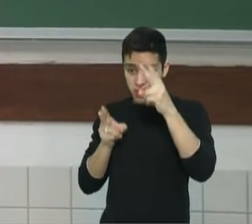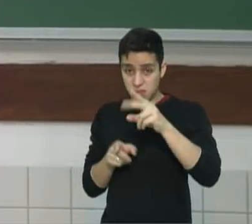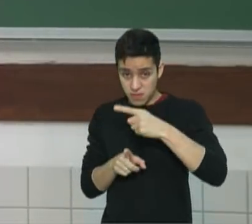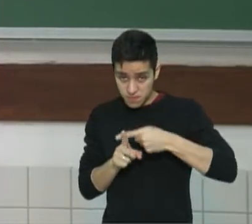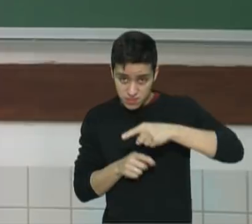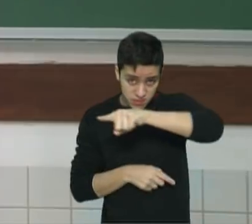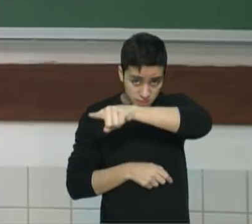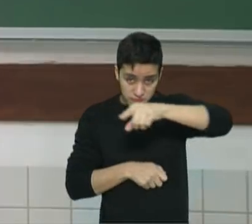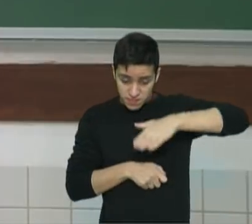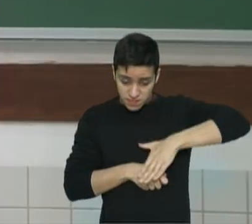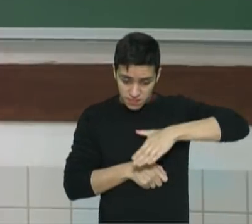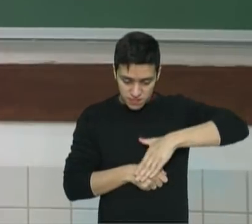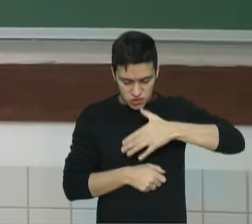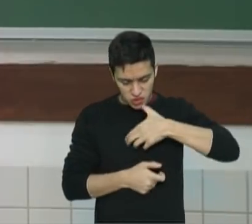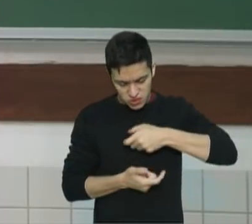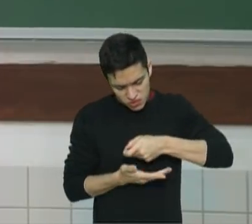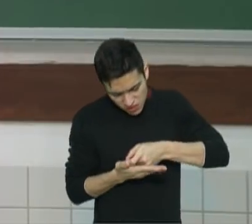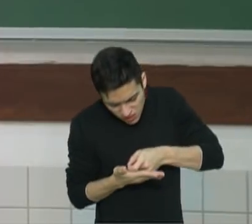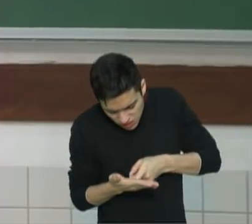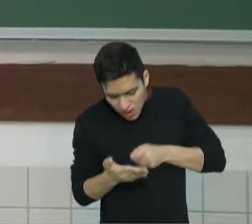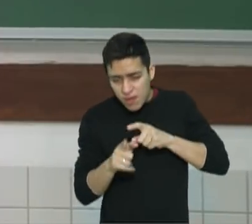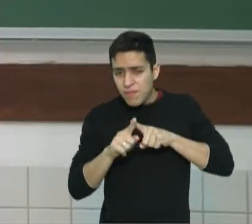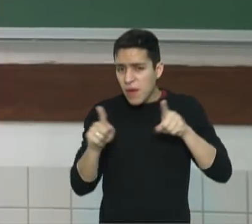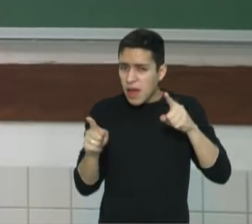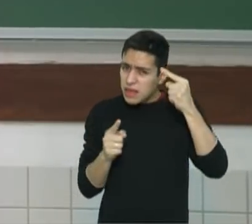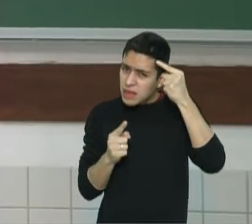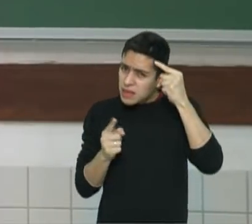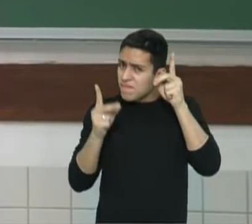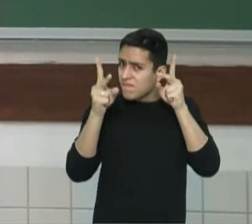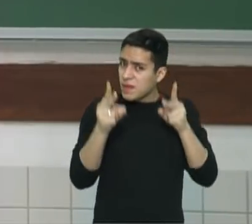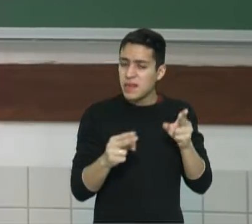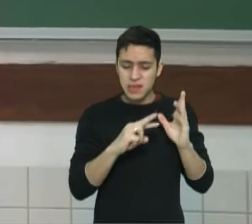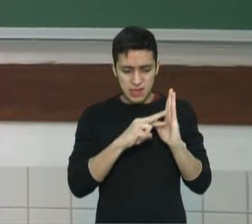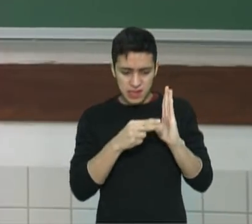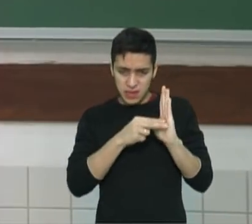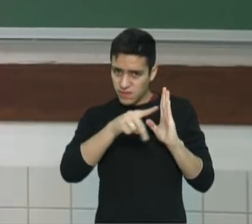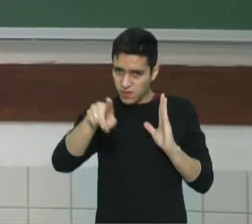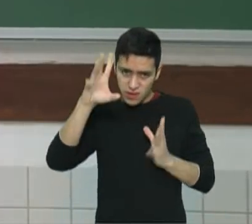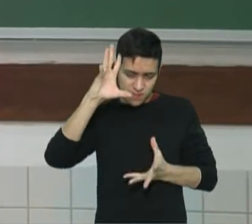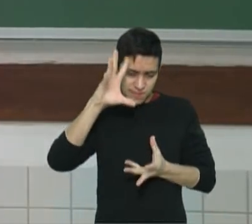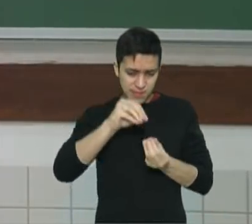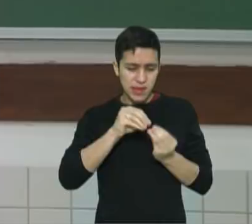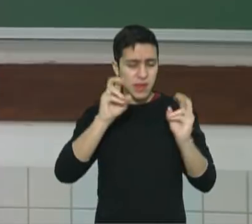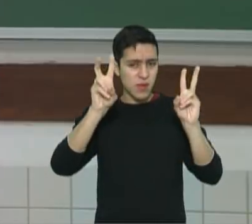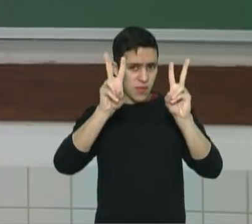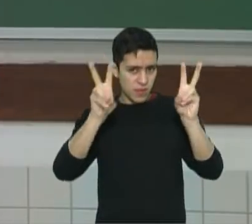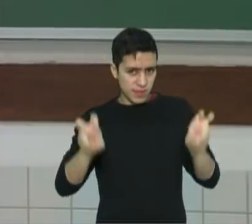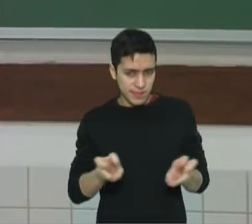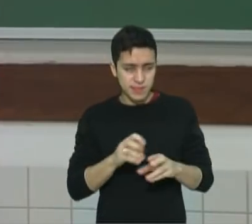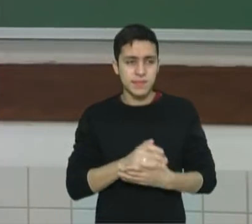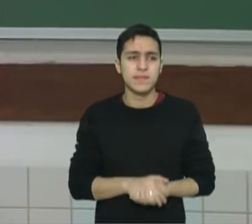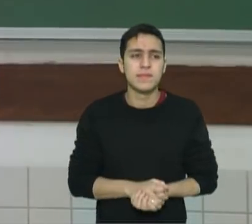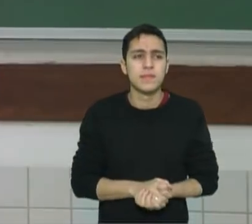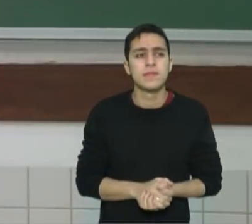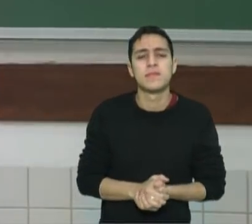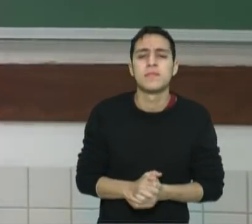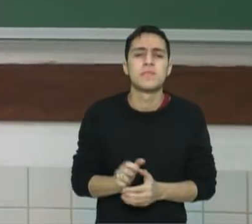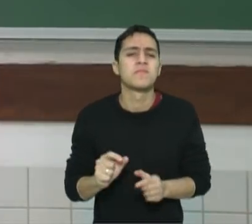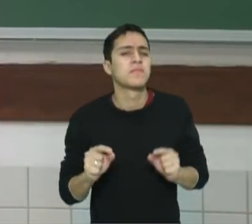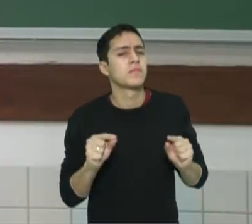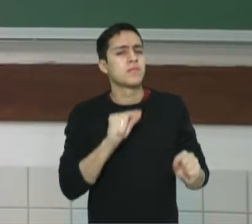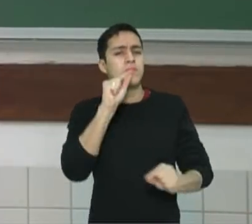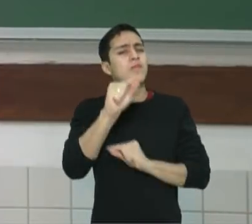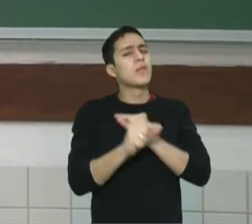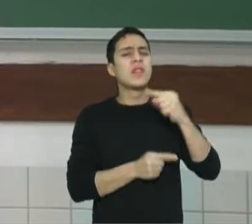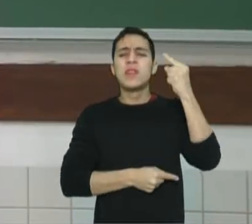próprias palavras e exprime a mesma ideia, significa que você entendeu o assunto. Então aqui, o que nós podemos colocar como